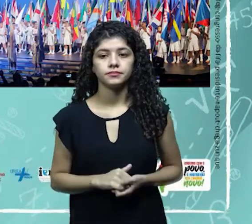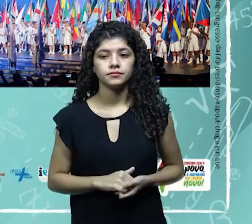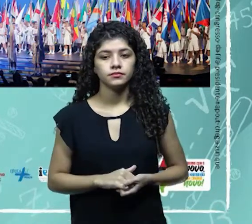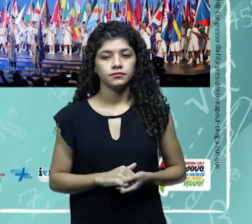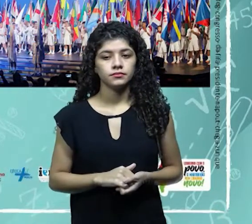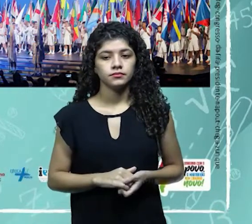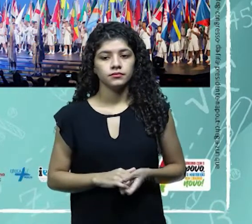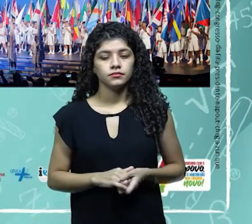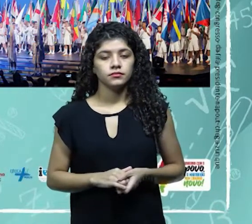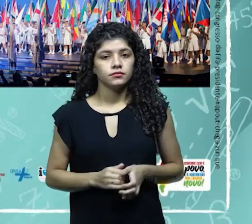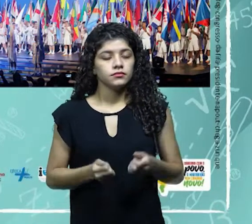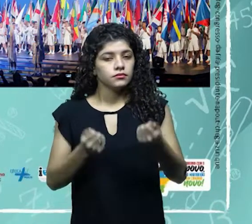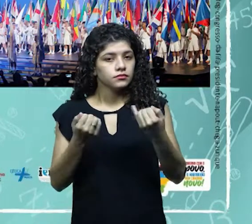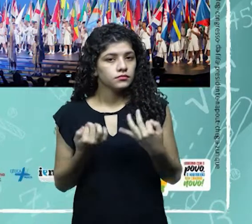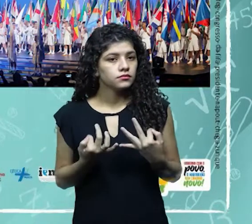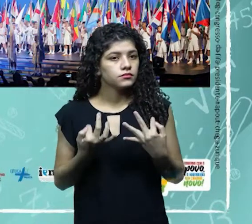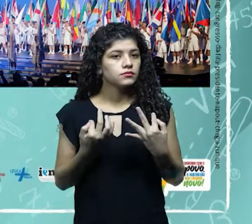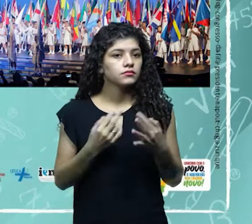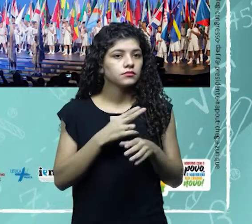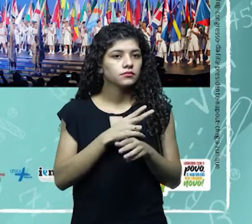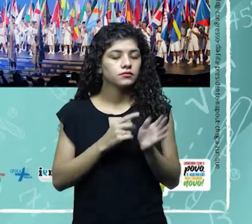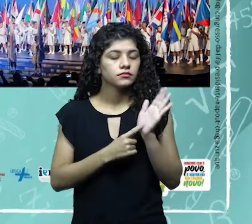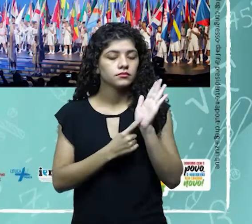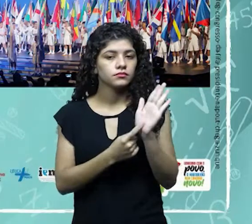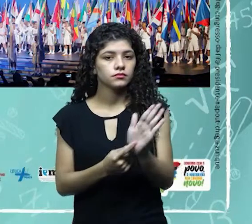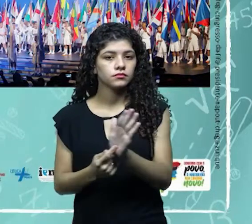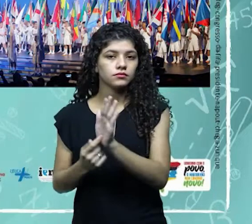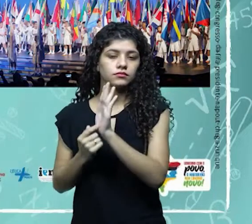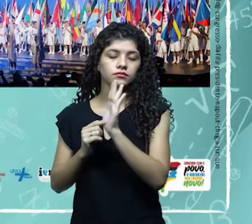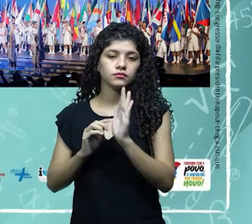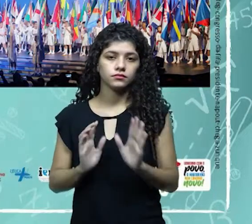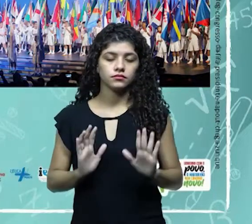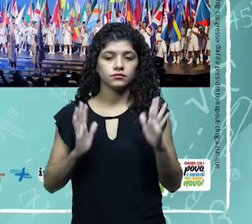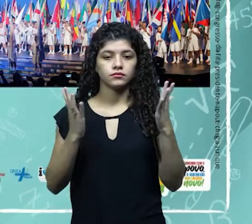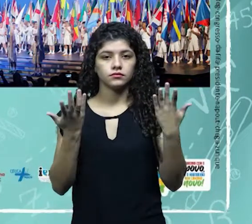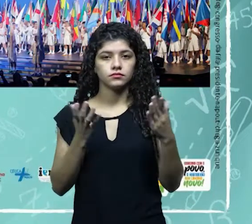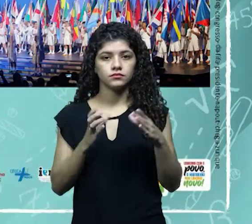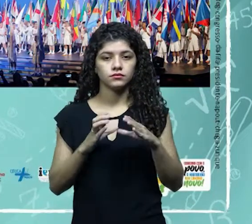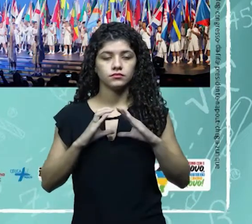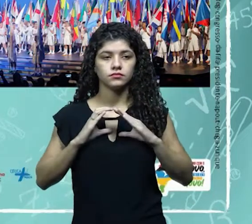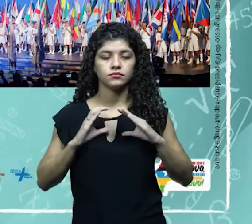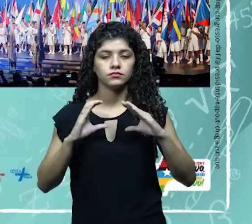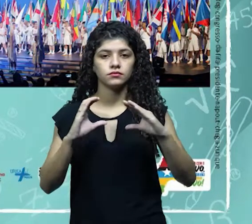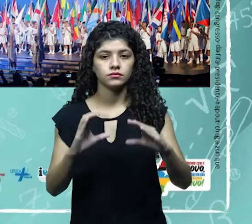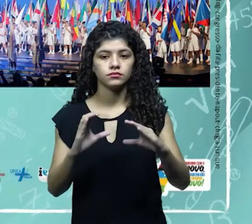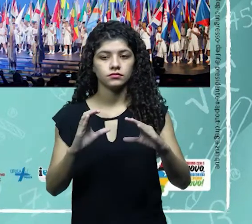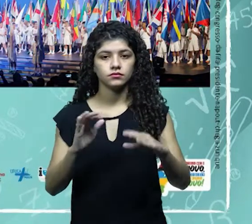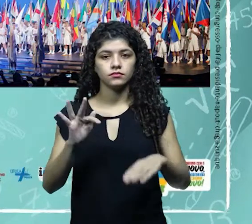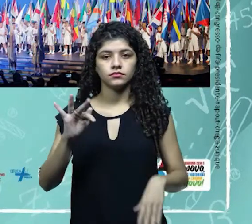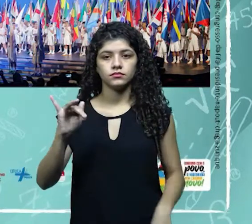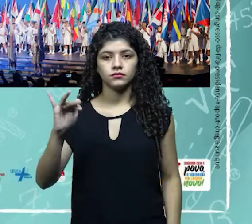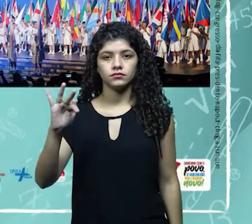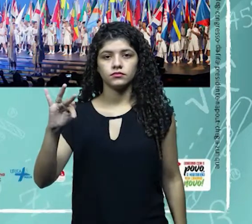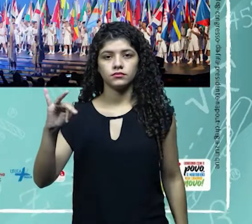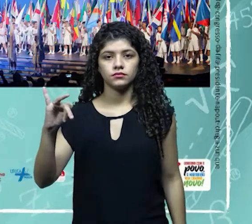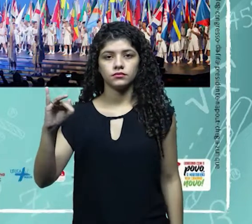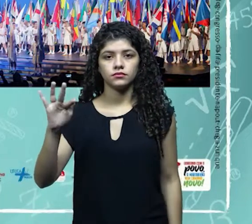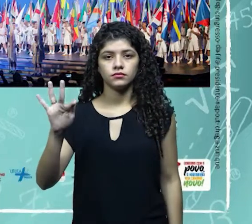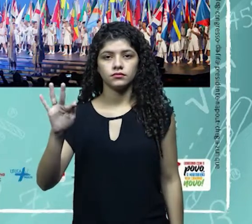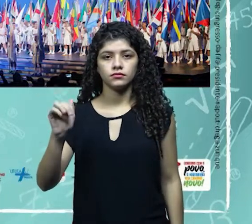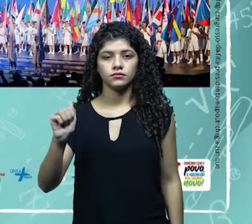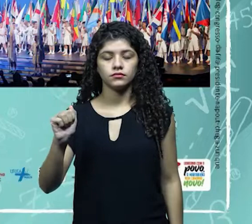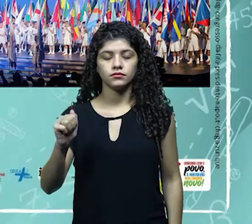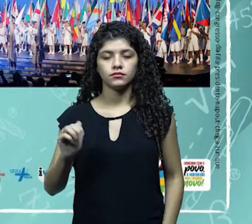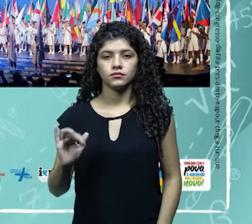vocês que retrata a questão do evento né é um congresso da FIFA né que ele é um dos